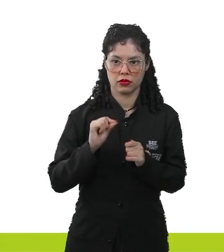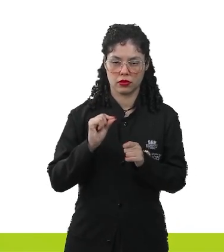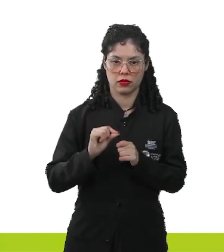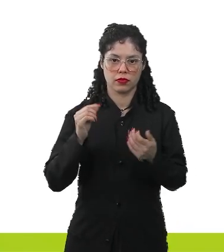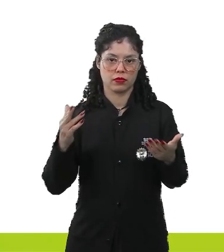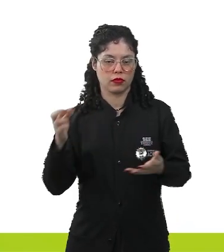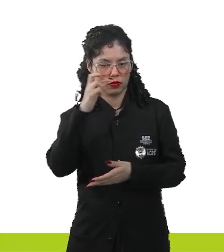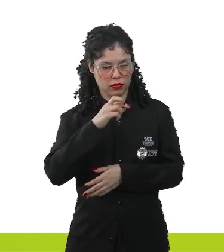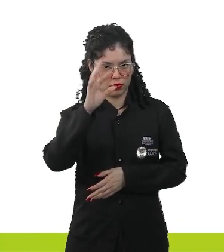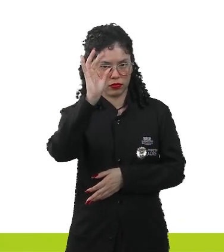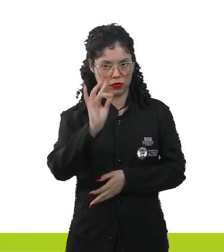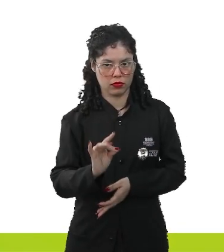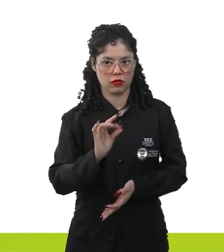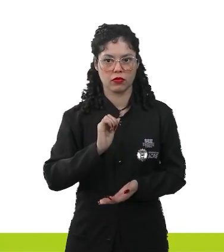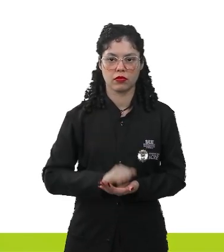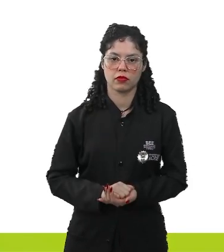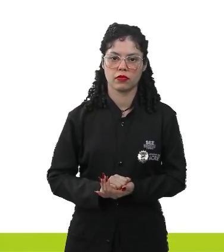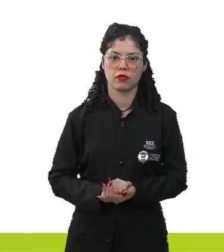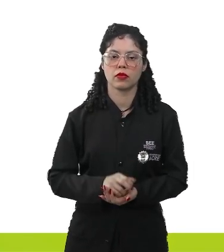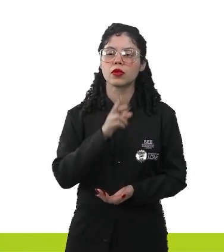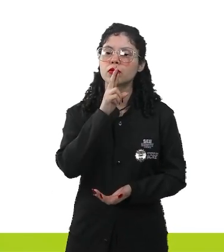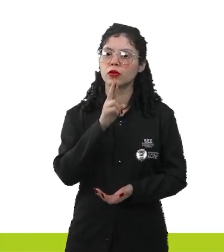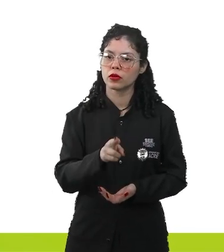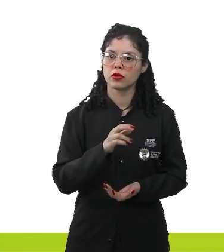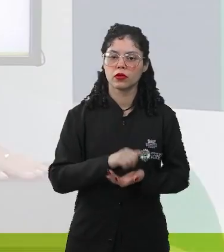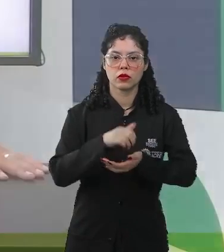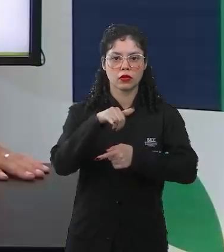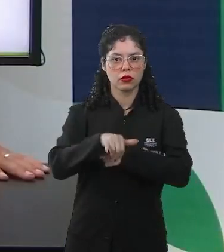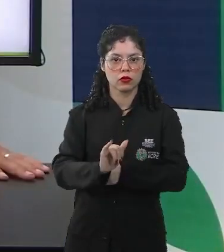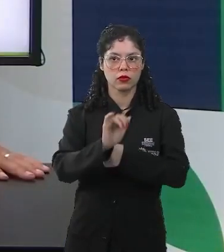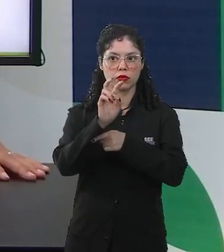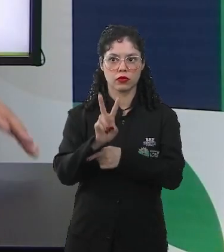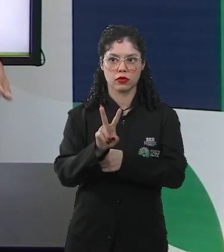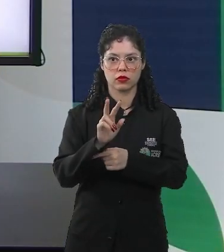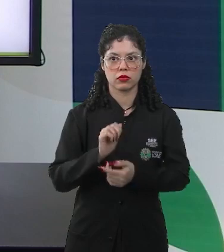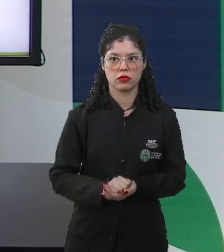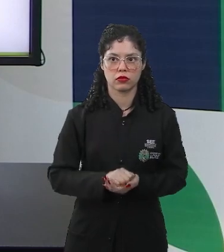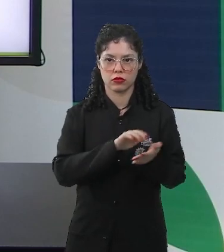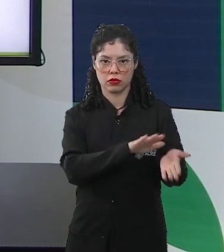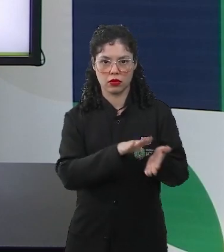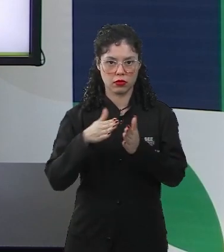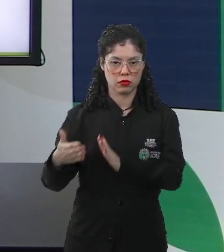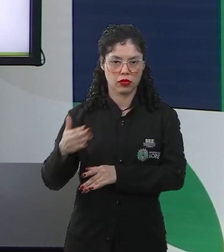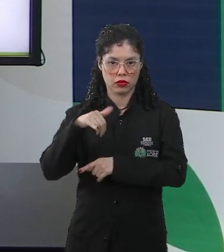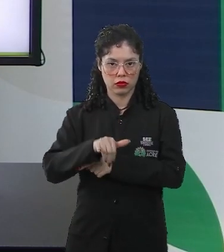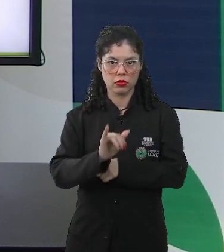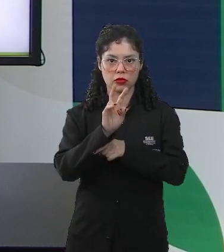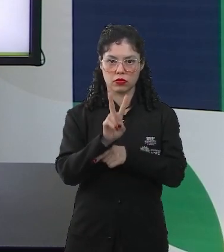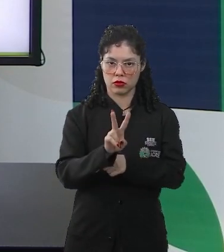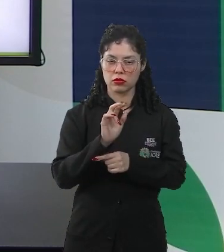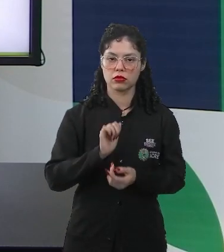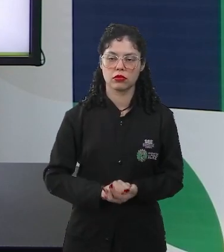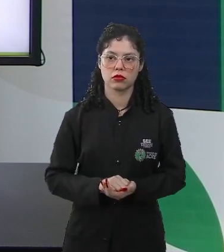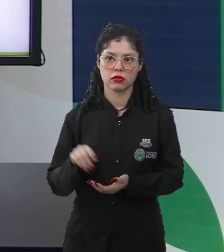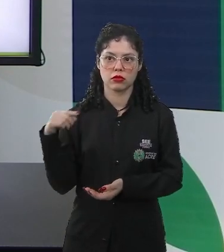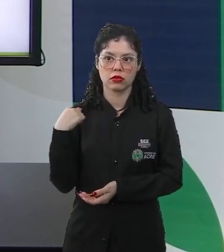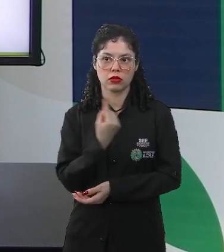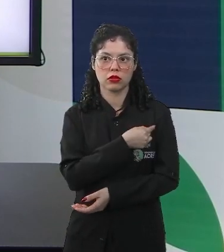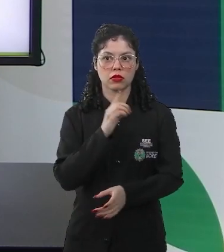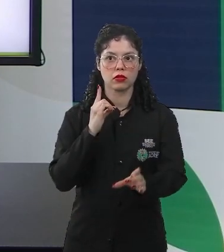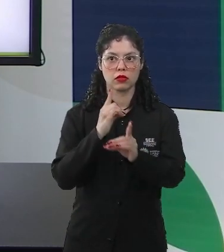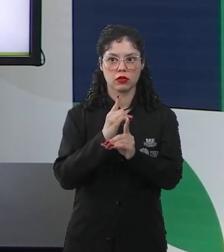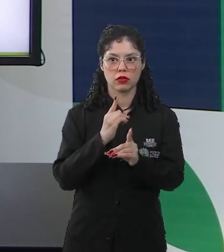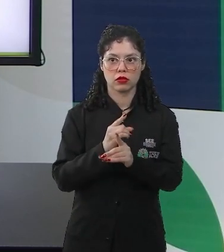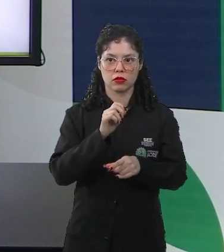essa análise, nós calculamos o y-vértice e a partir do y-vértice nós encontramos